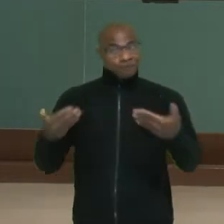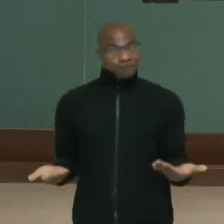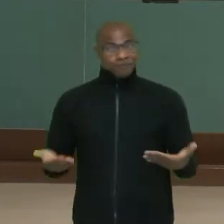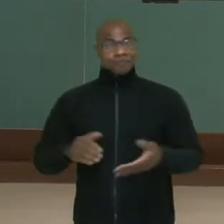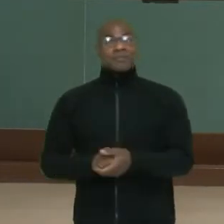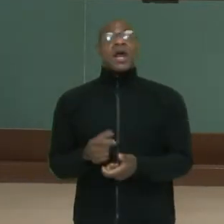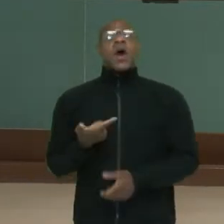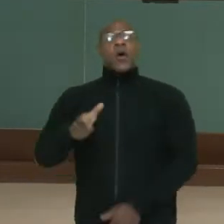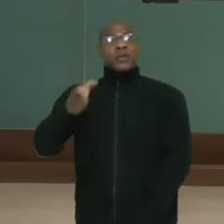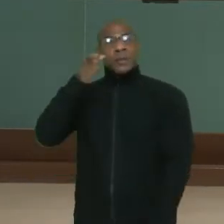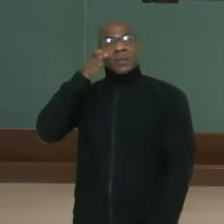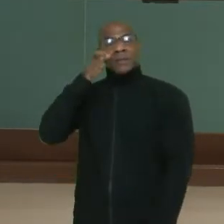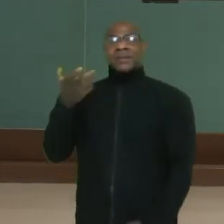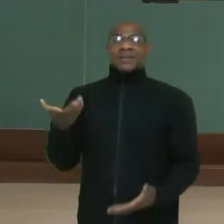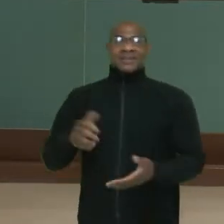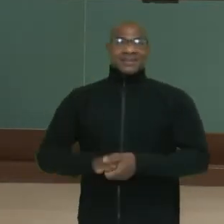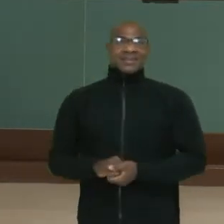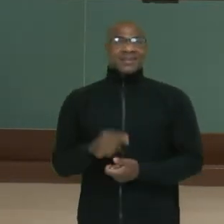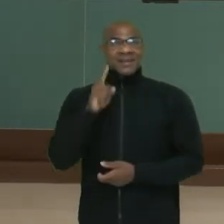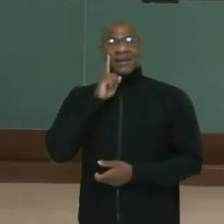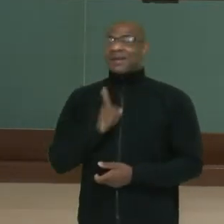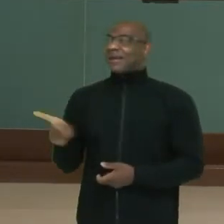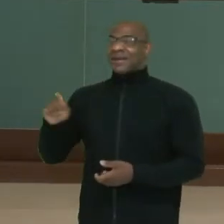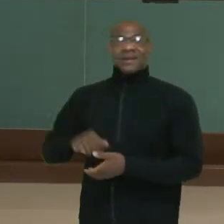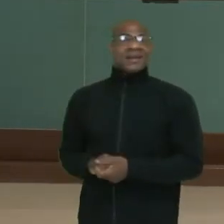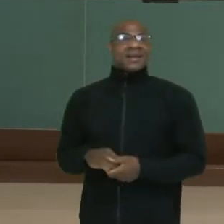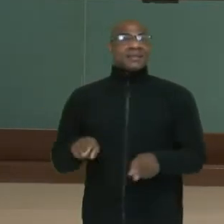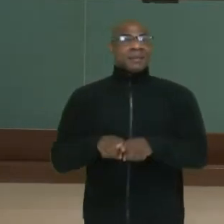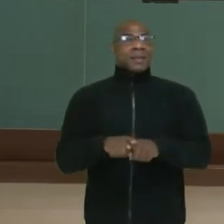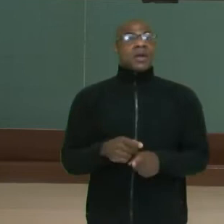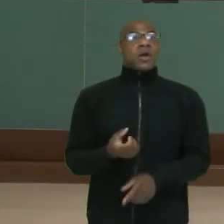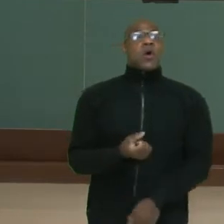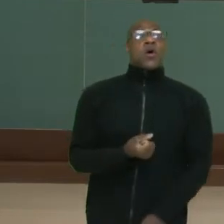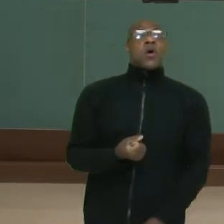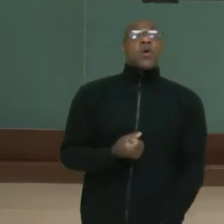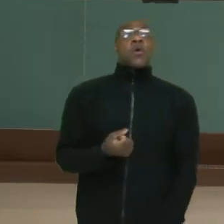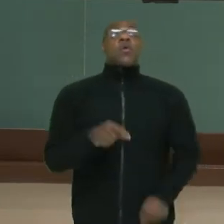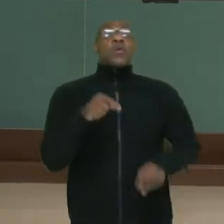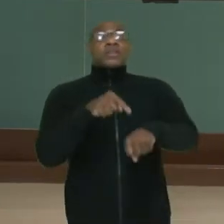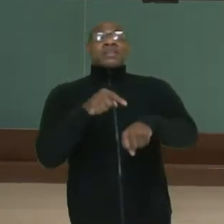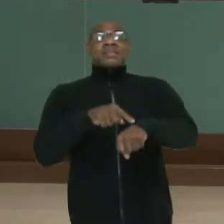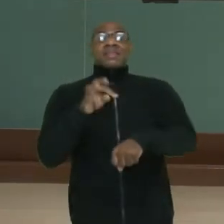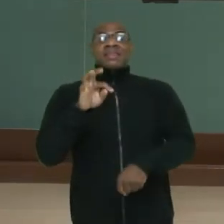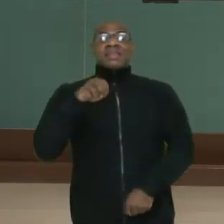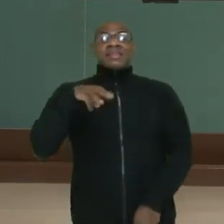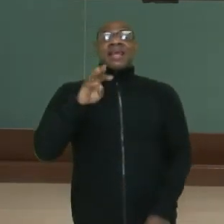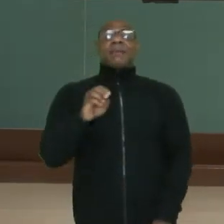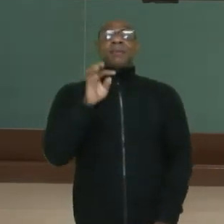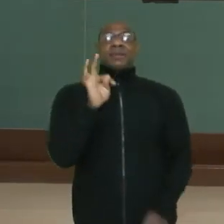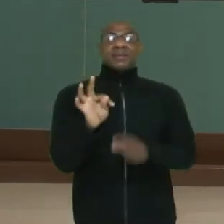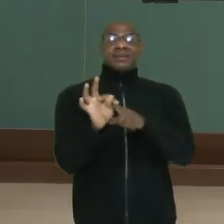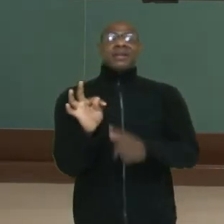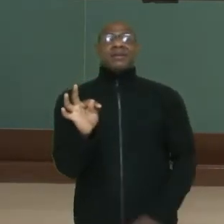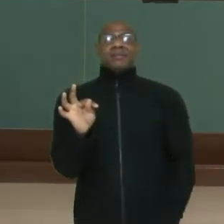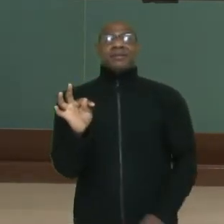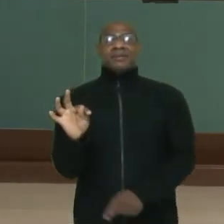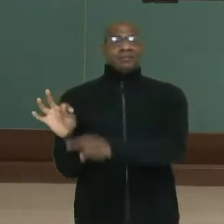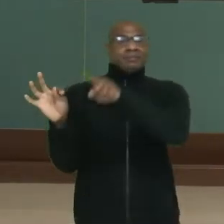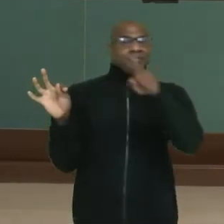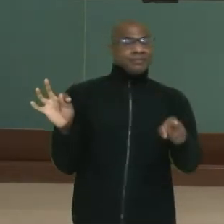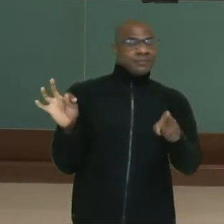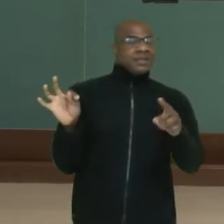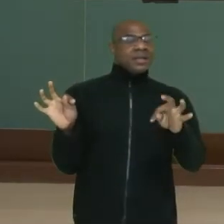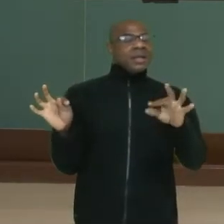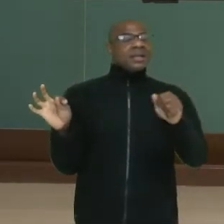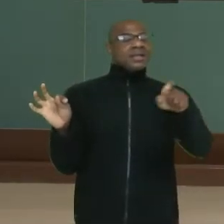Outra observação importante é a unidade de medida, o tempo, tem que ser equivalente a I, a taxa. Ou seja, se